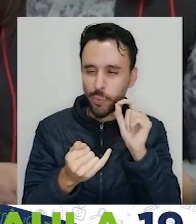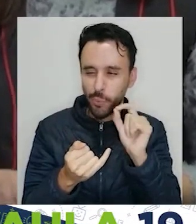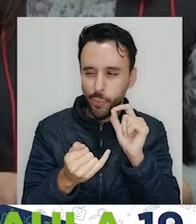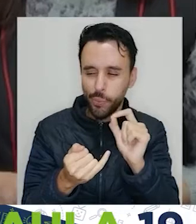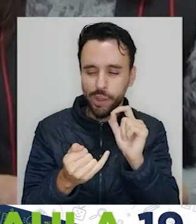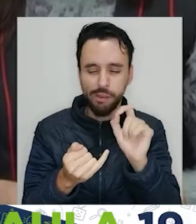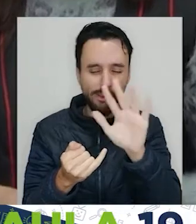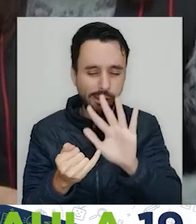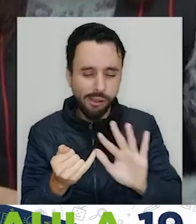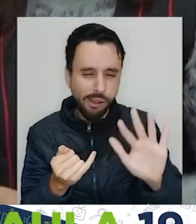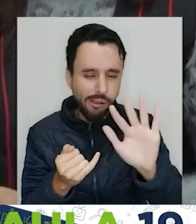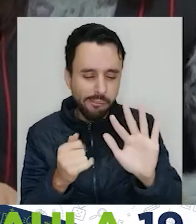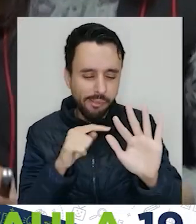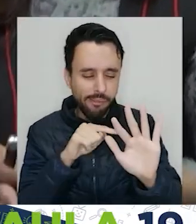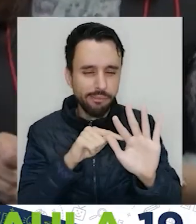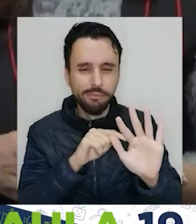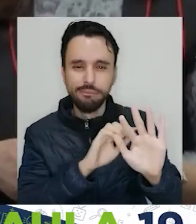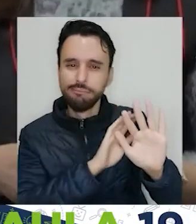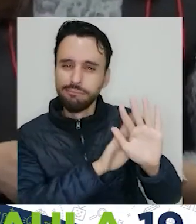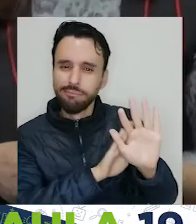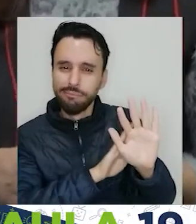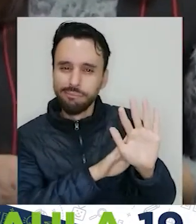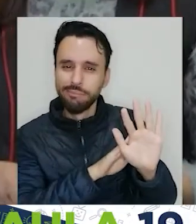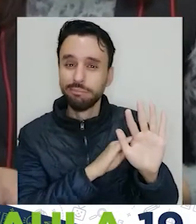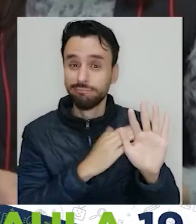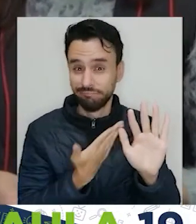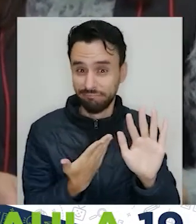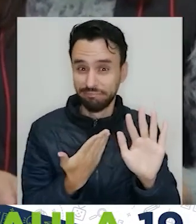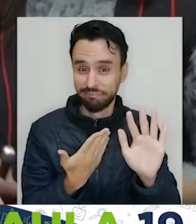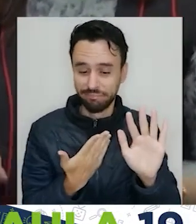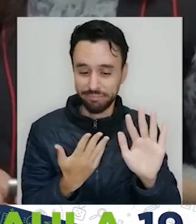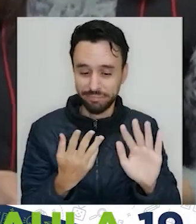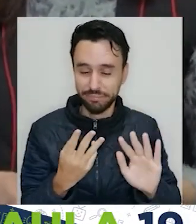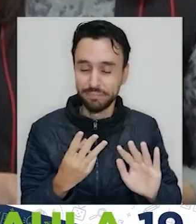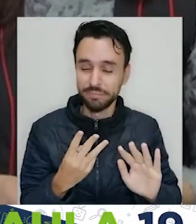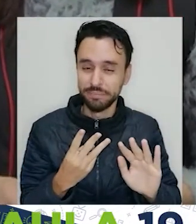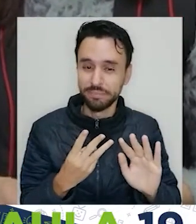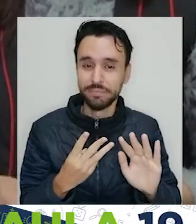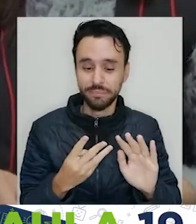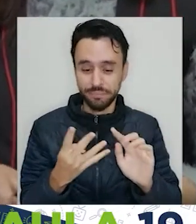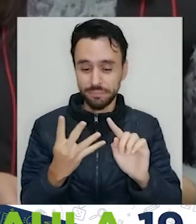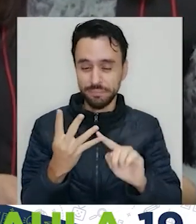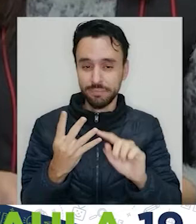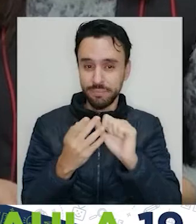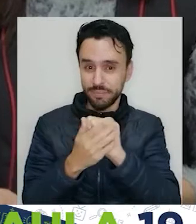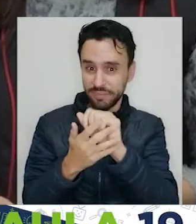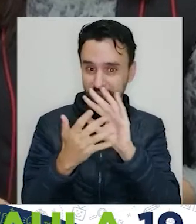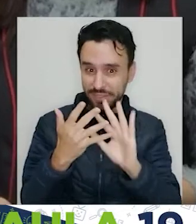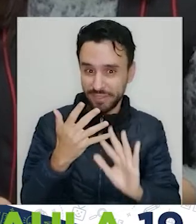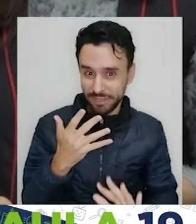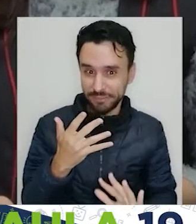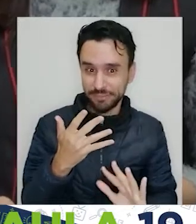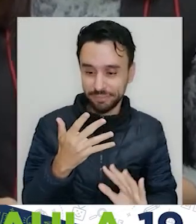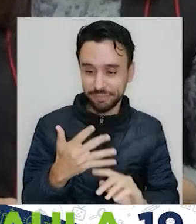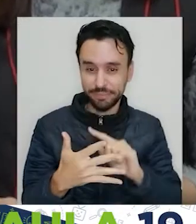que teremos nesse jogo hoje? Faremos uma atividade e, para finalizar, alguns